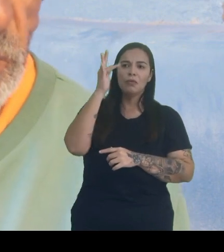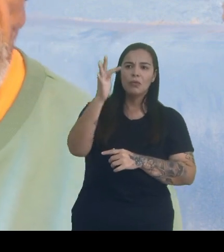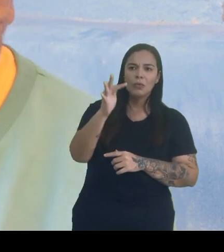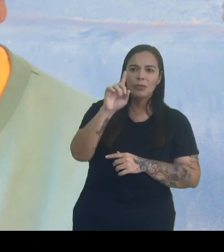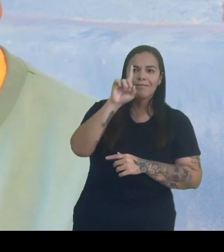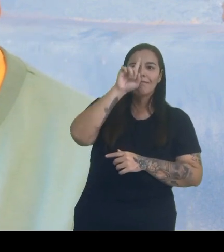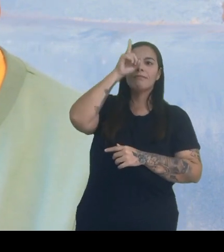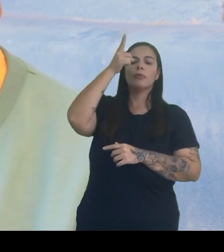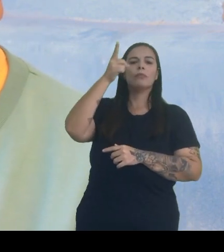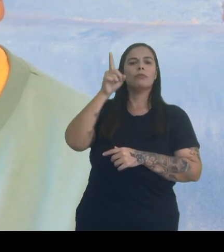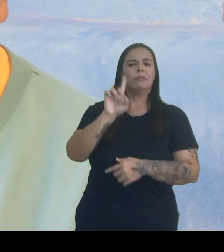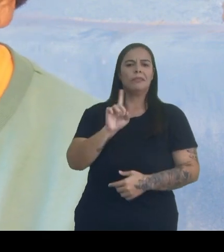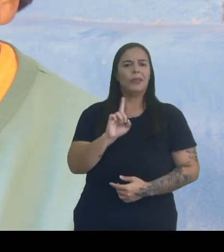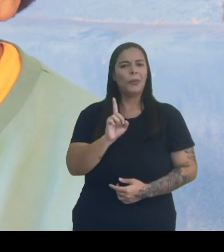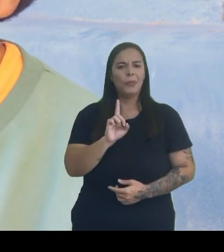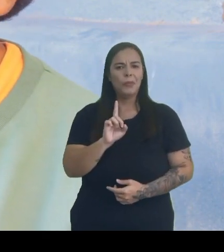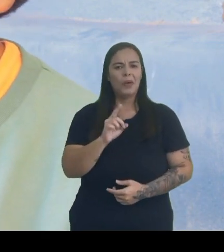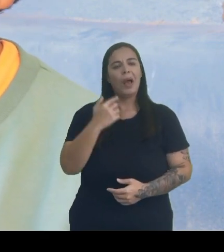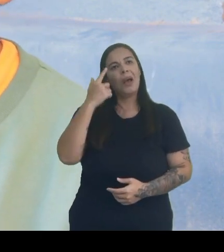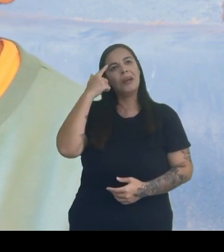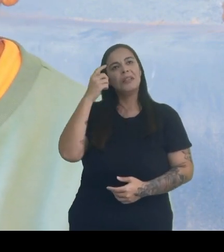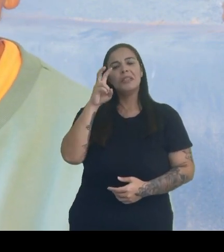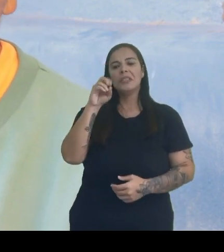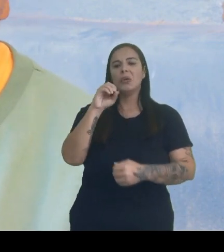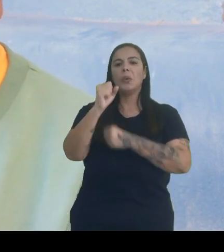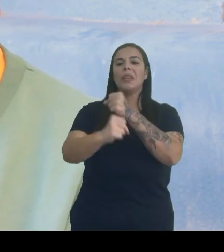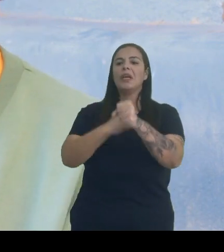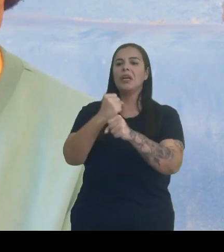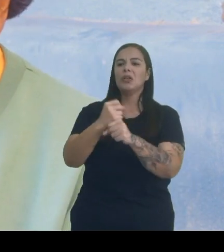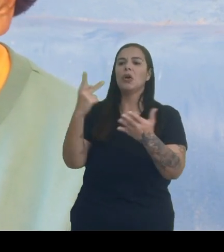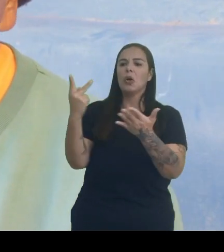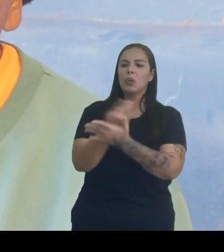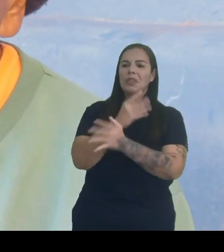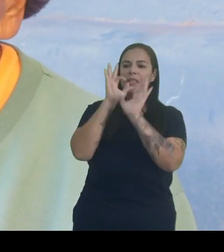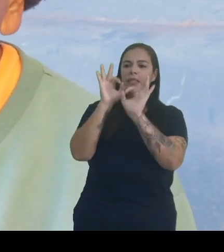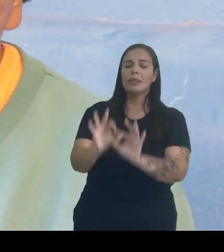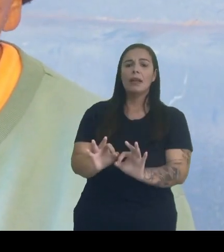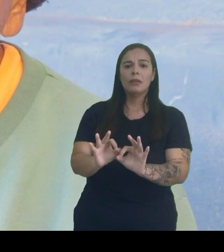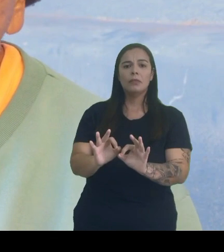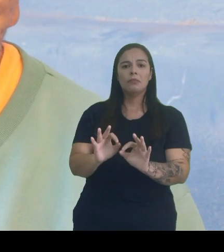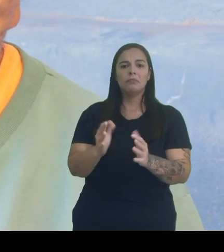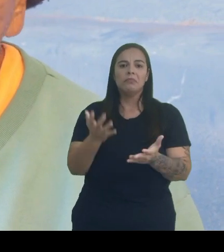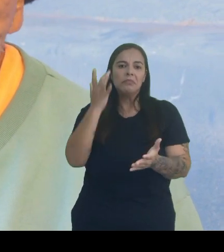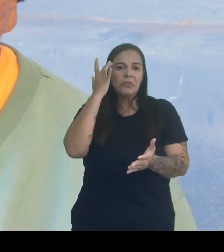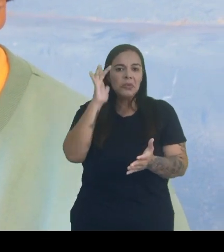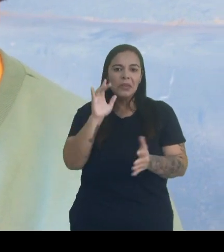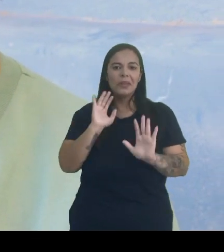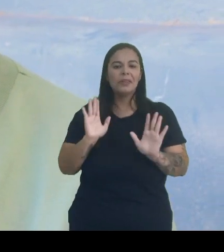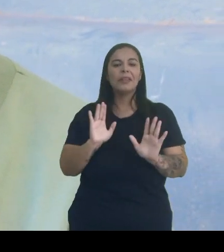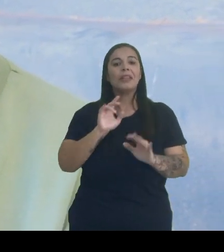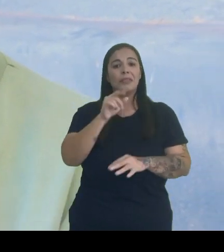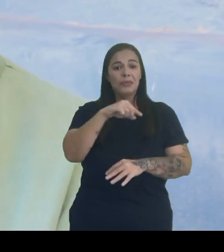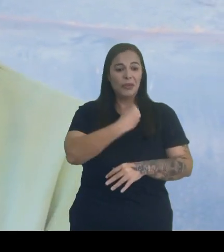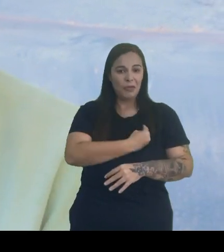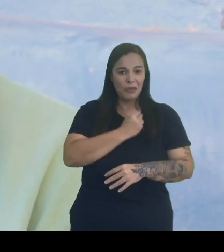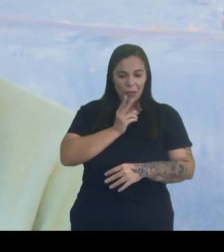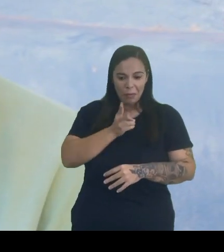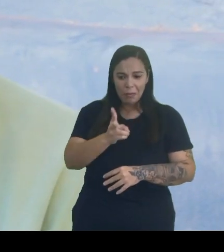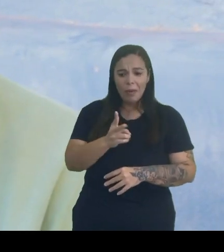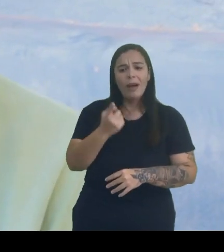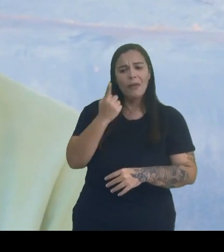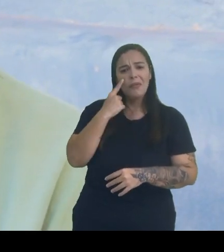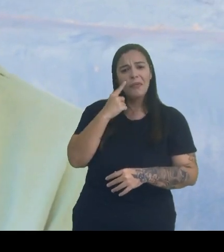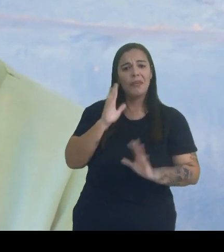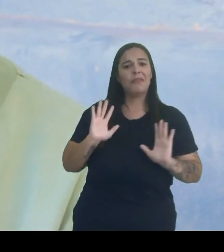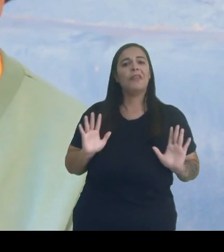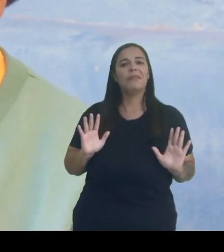futuro, que daqui a 50 anos vai acontecer, daqui a 50 anos vai acontecer, e quem viver esses 50 anos a mais vai ver o que vai